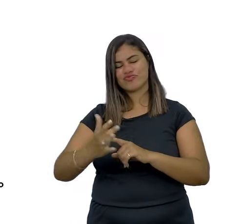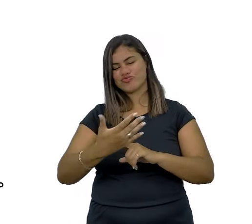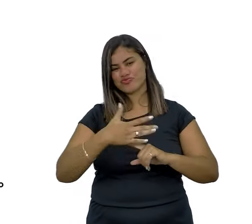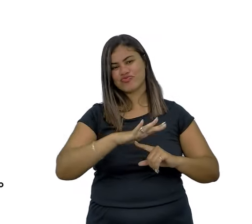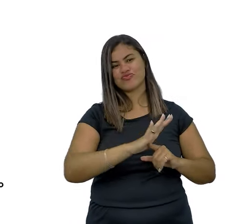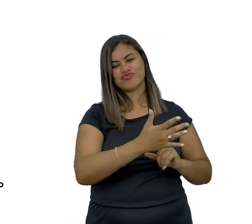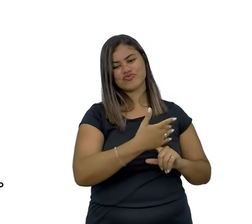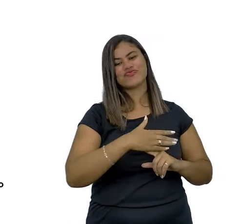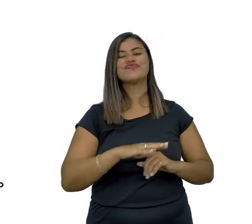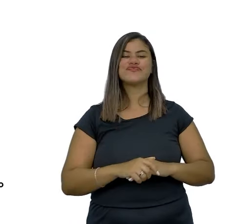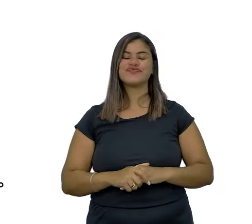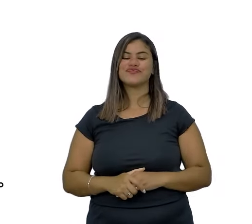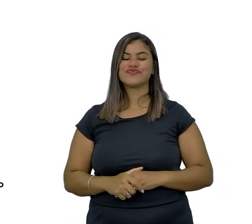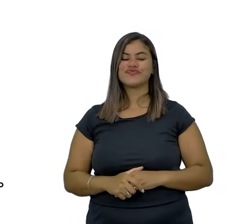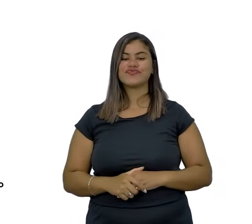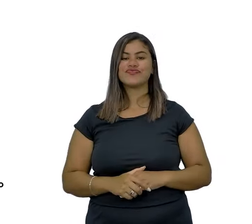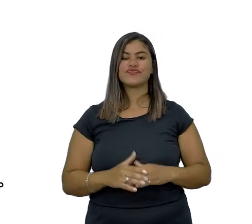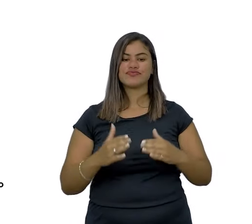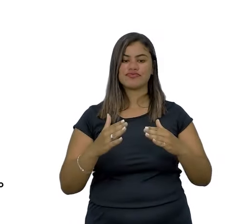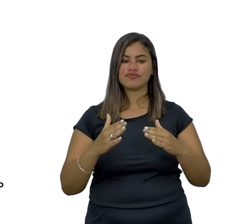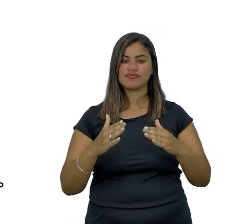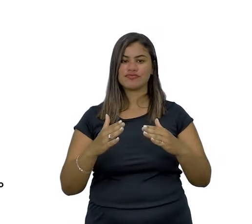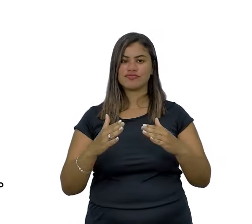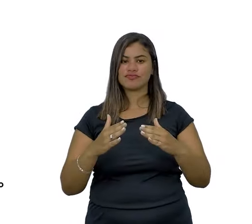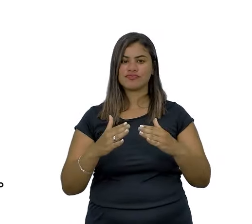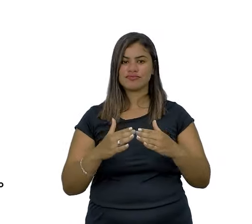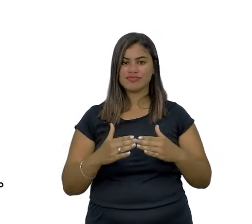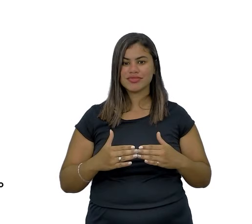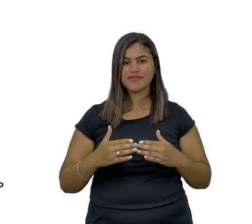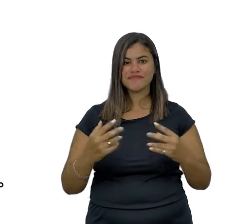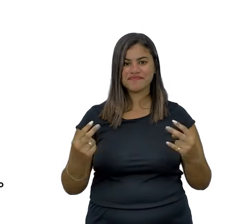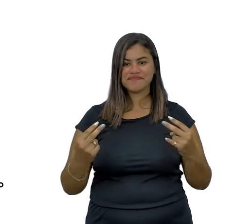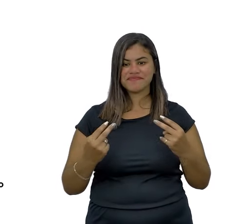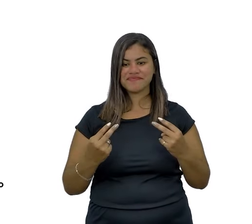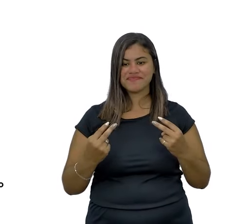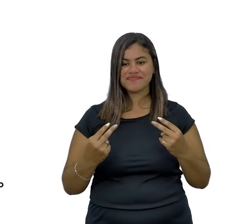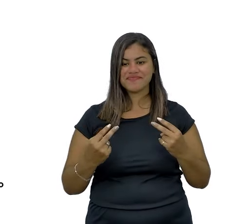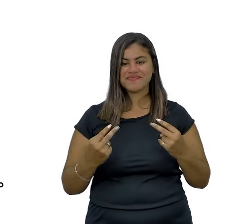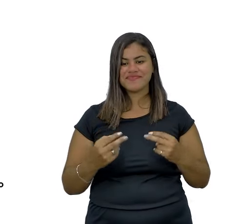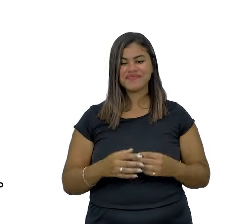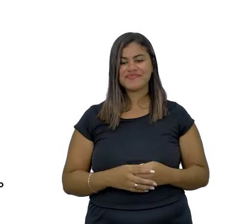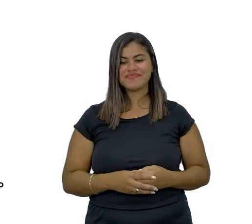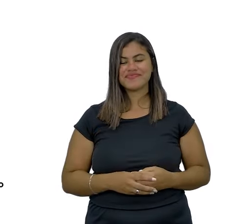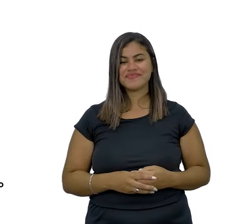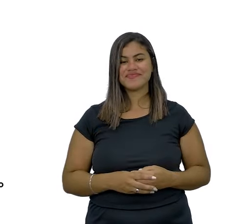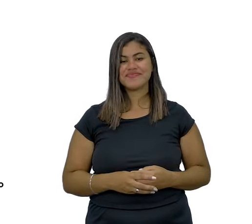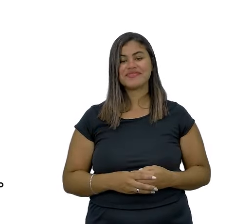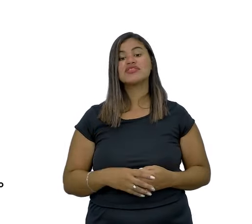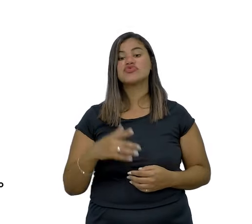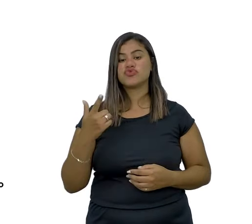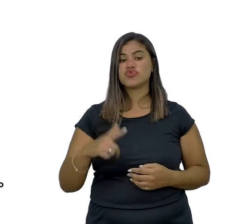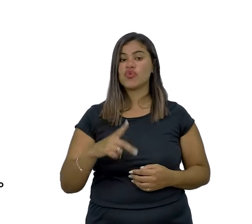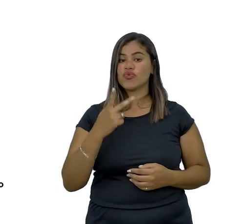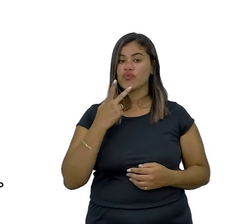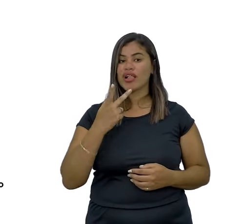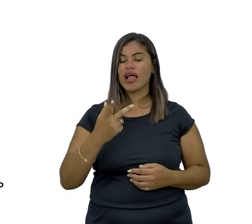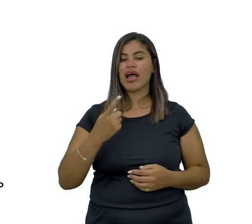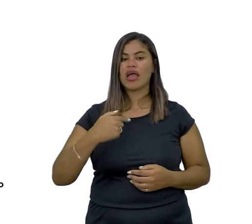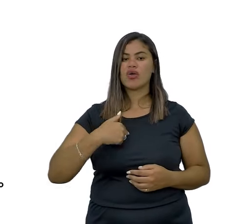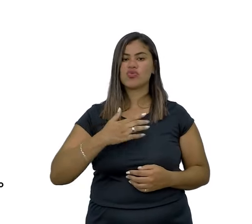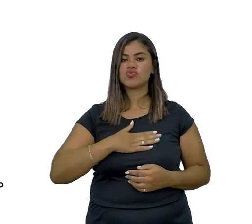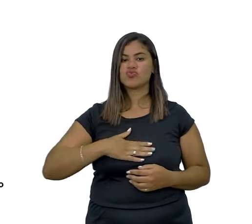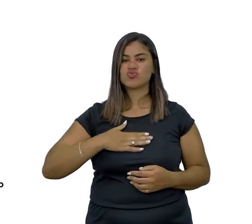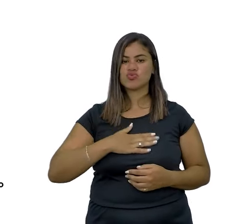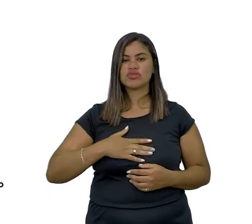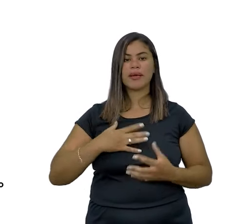né? Eu vou pedir só para eles pararem para eu me despedir. E eu quero falar que eu gostei bastante das participações